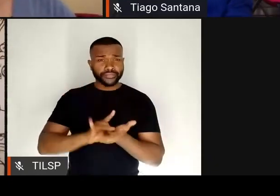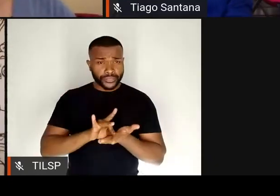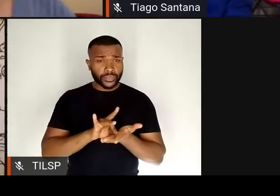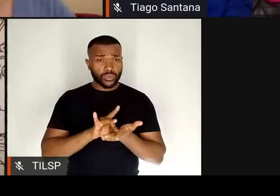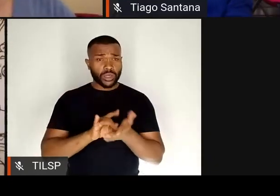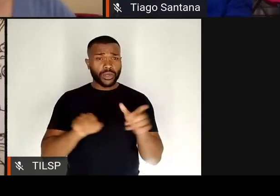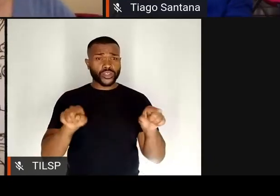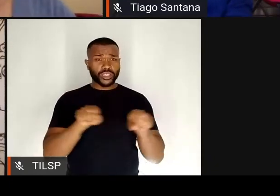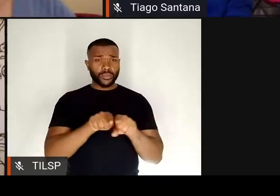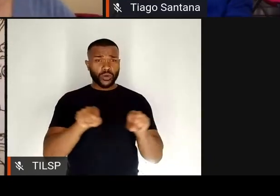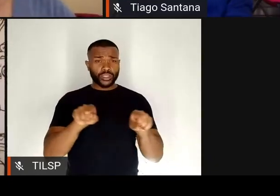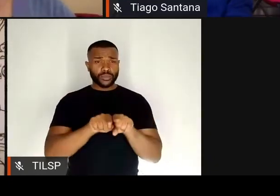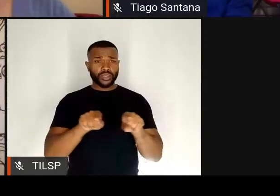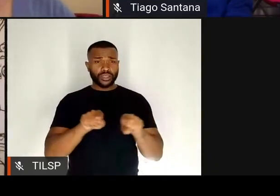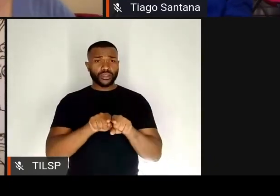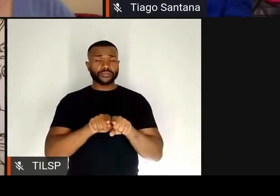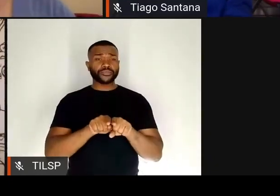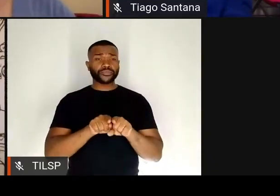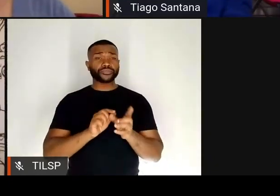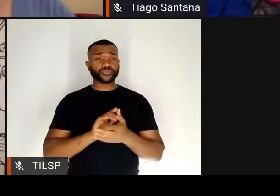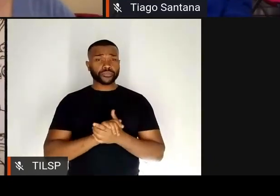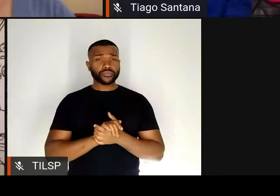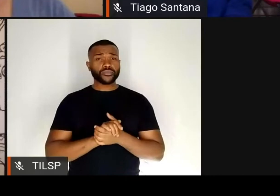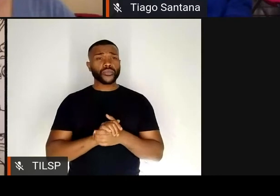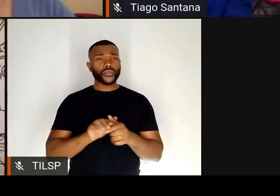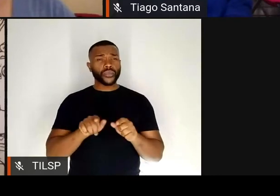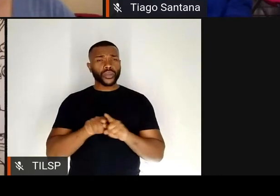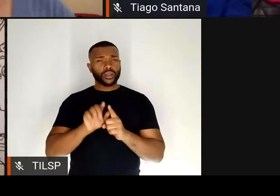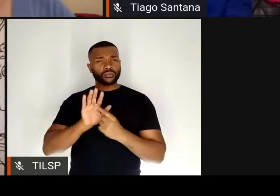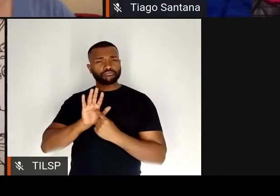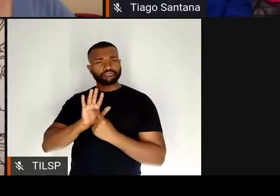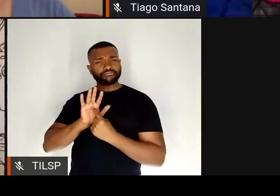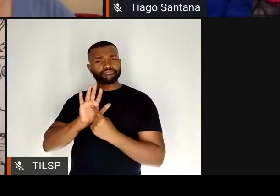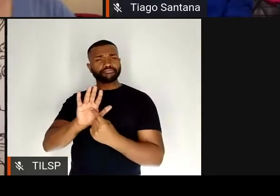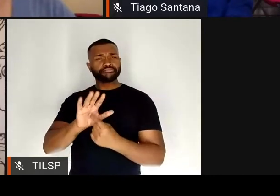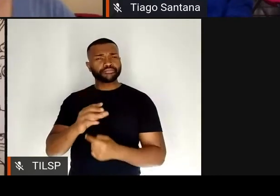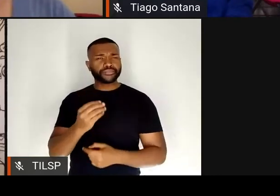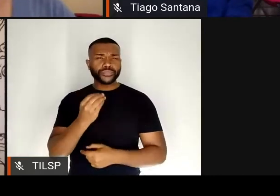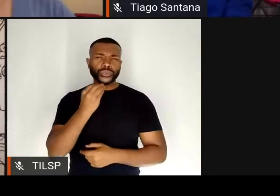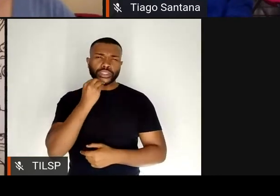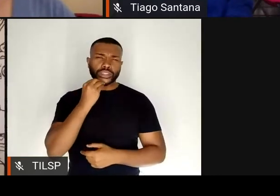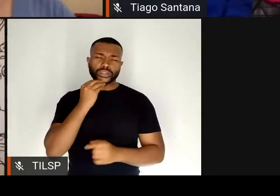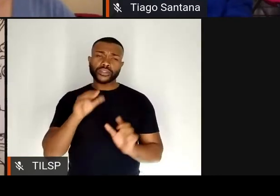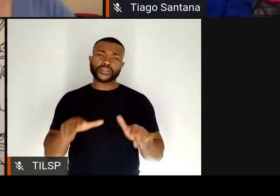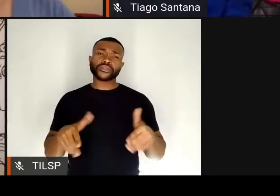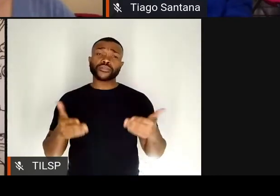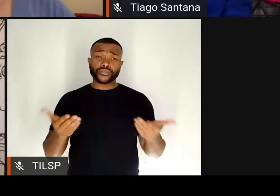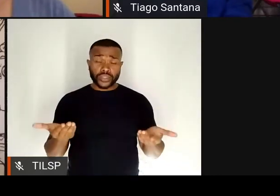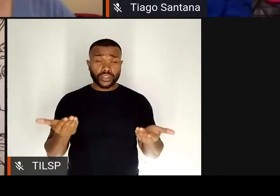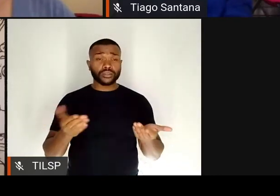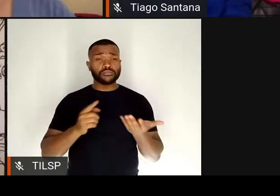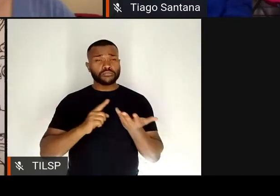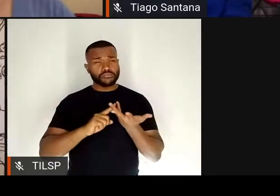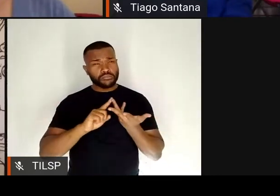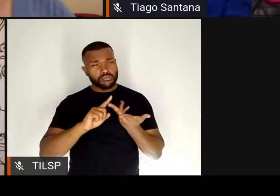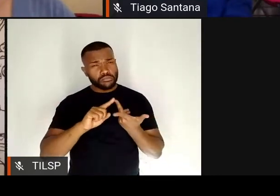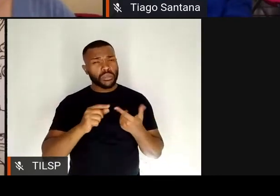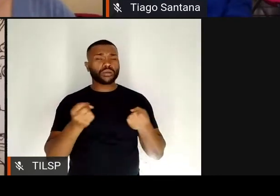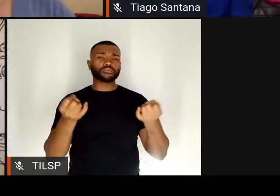ou possível encenação de uma condição, enfim, né? E todo esse questionamento um